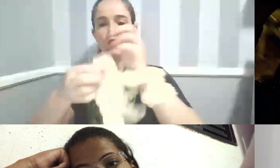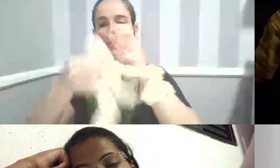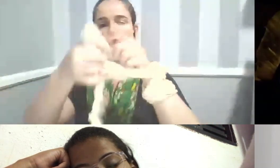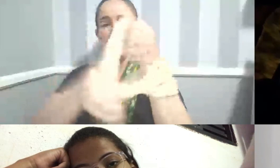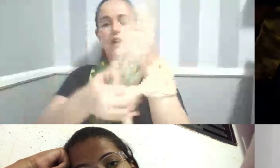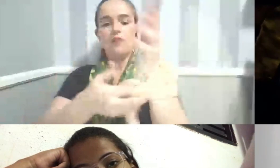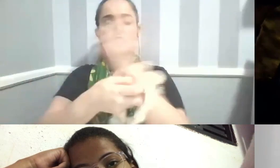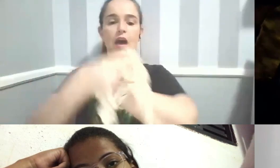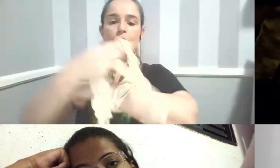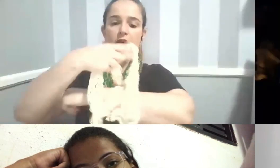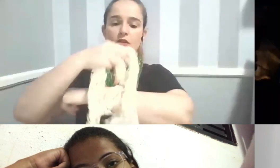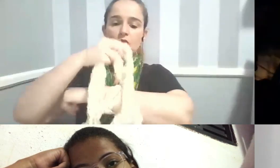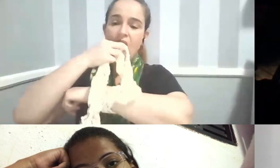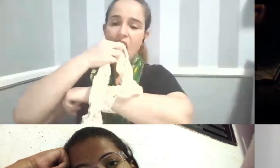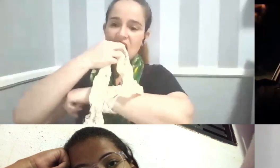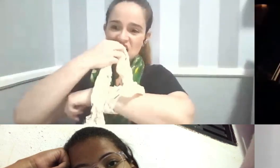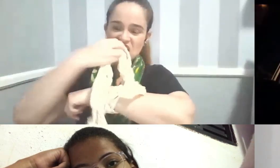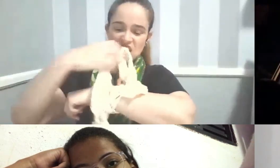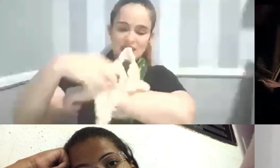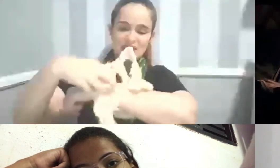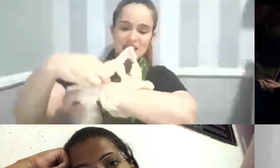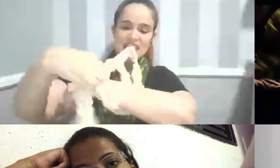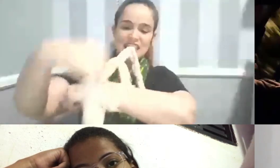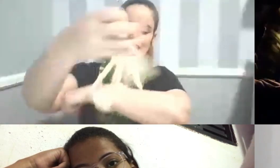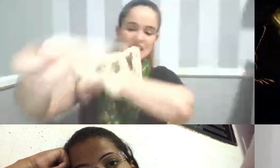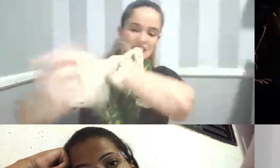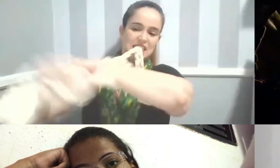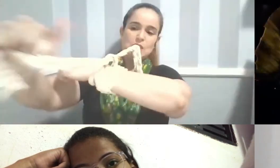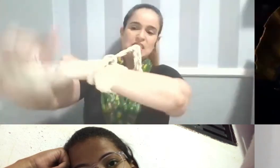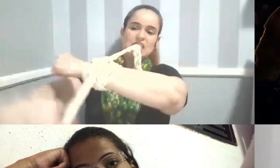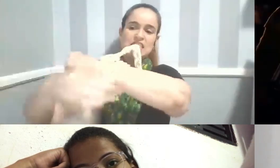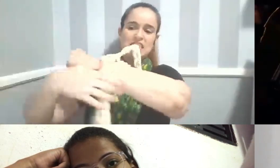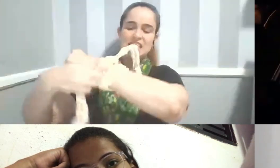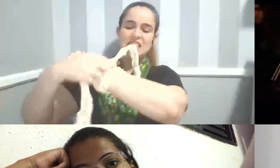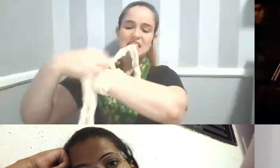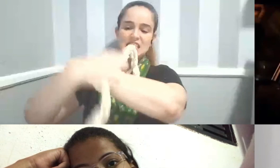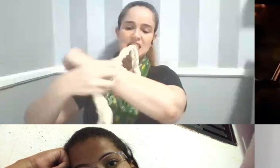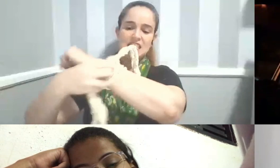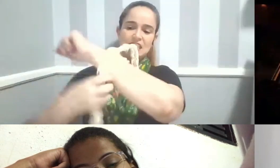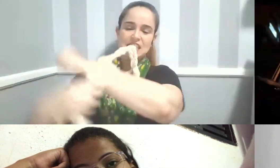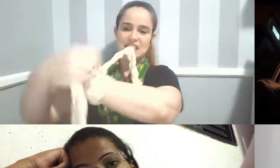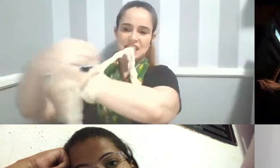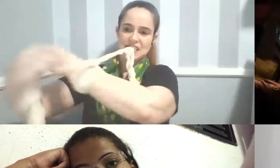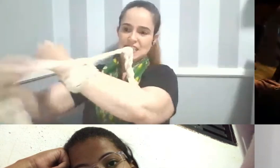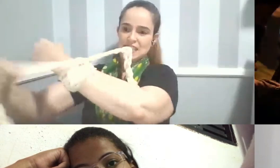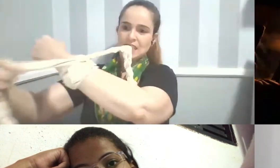Ó, eu vou dar um primeiro nó. Vou ter que te ajudar aqui, ó. Que eu fazendo sozinho o negócio é